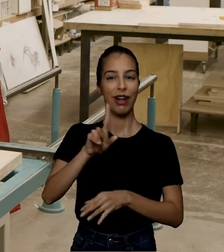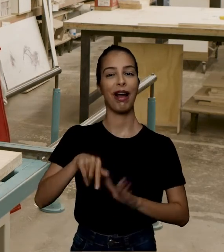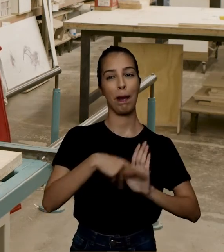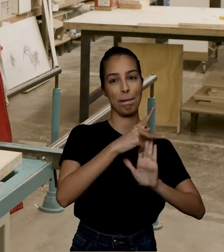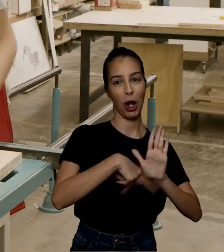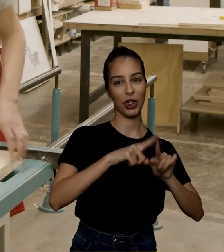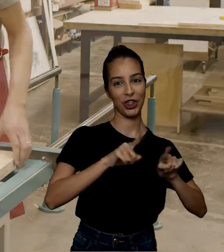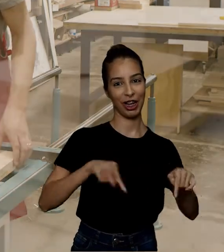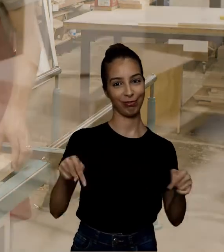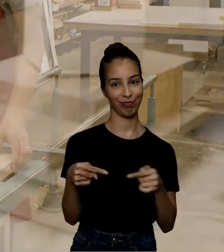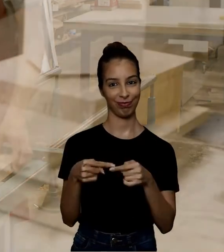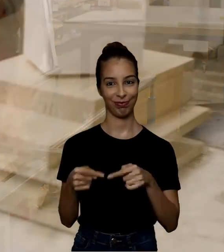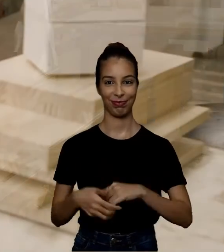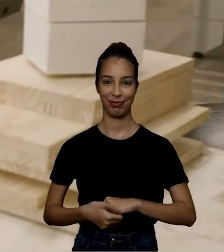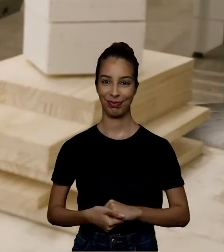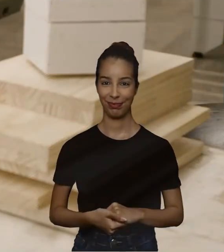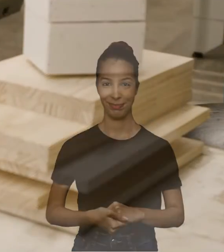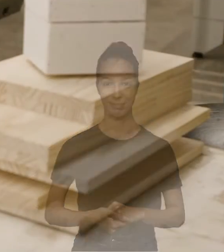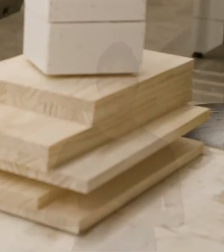meu projeto.